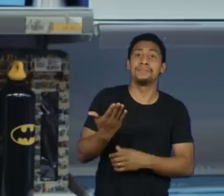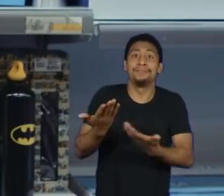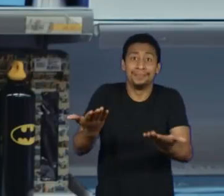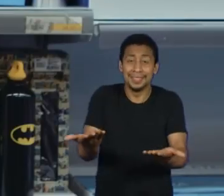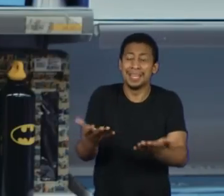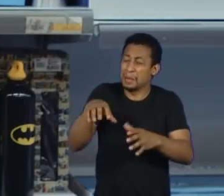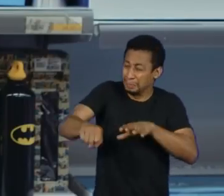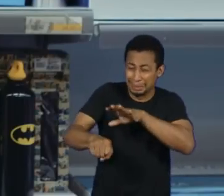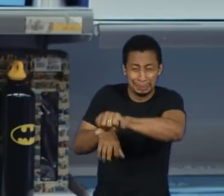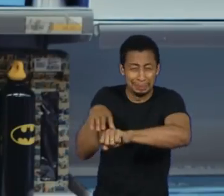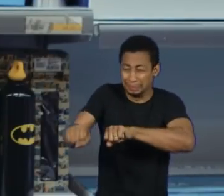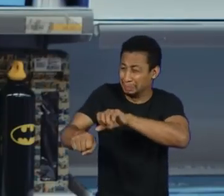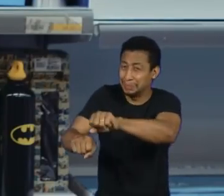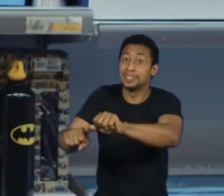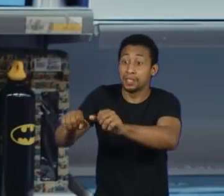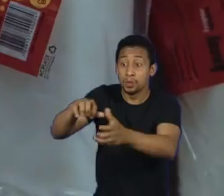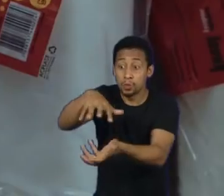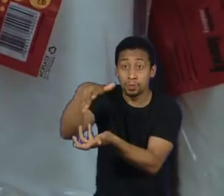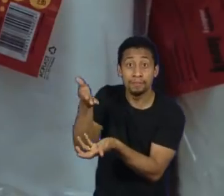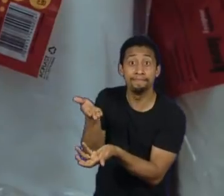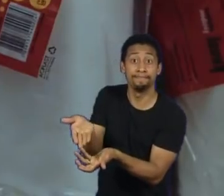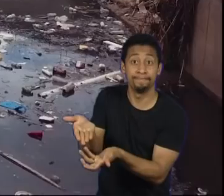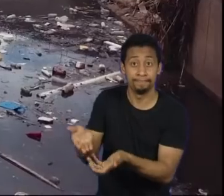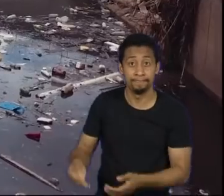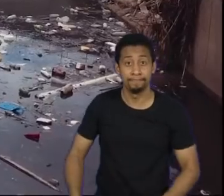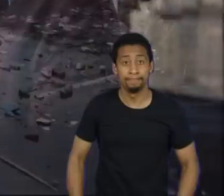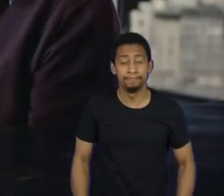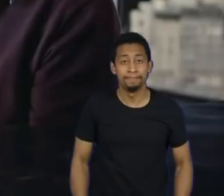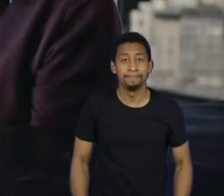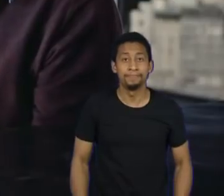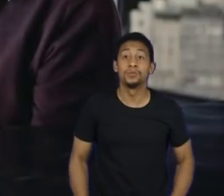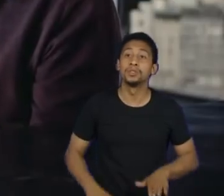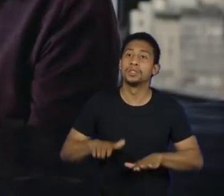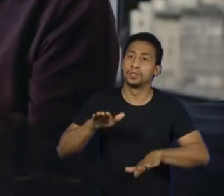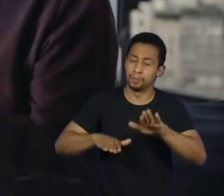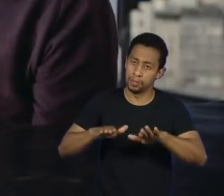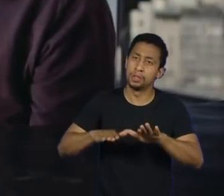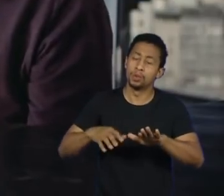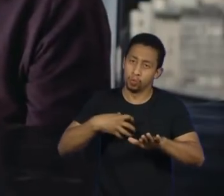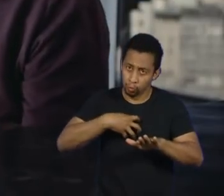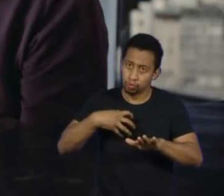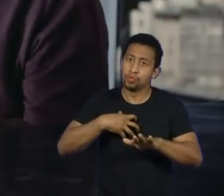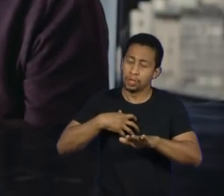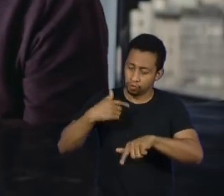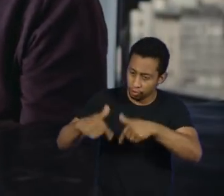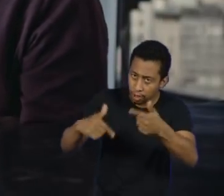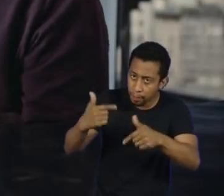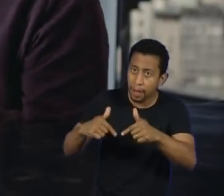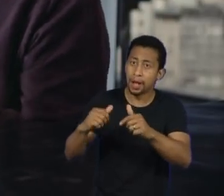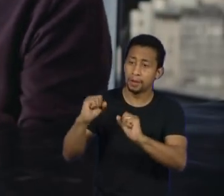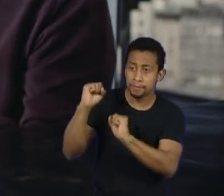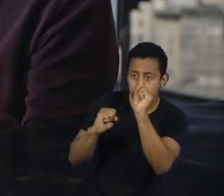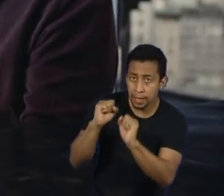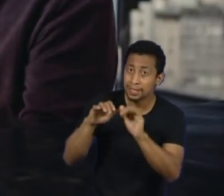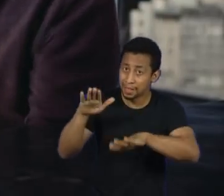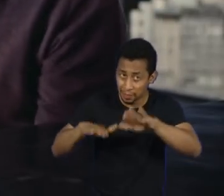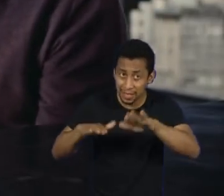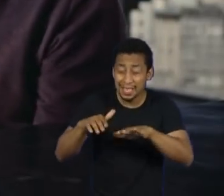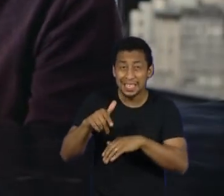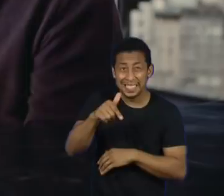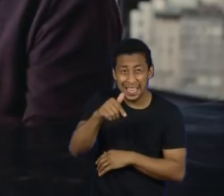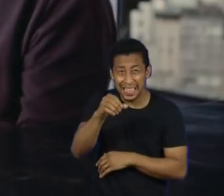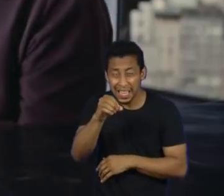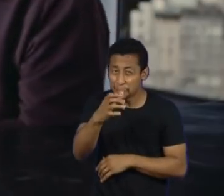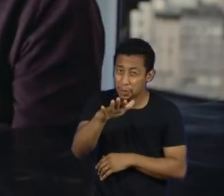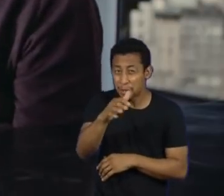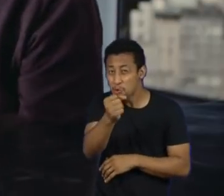arranca mais e mais do planeta. Dependendo do tipo de atividade, do tipo de setor econômico, etc., mas você gera 60%, 70%,